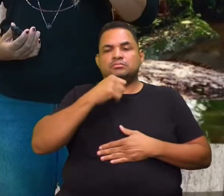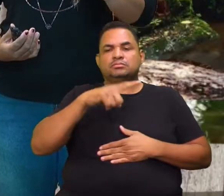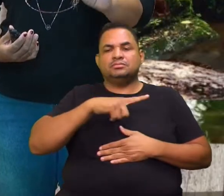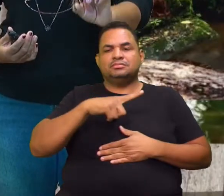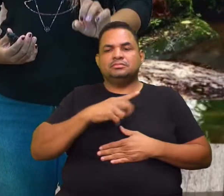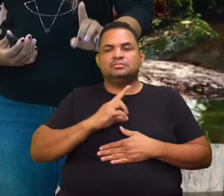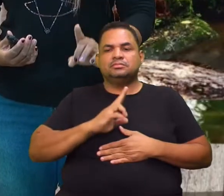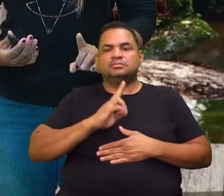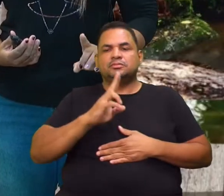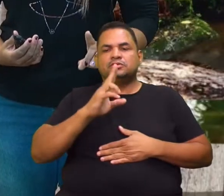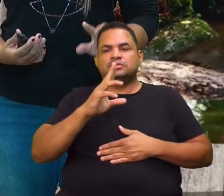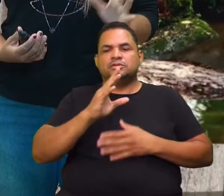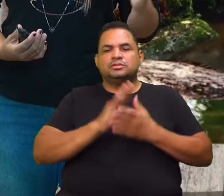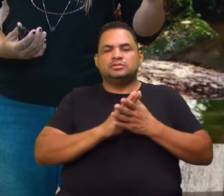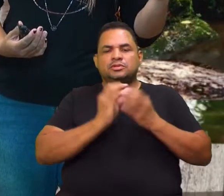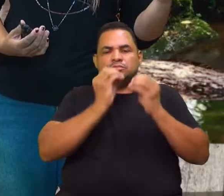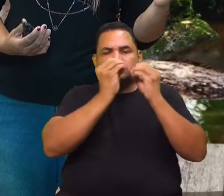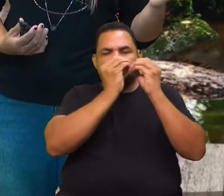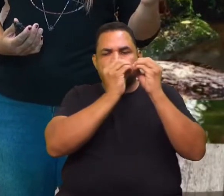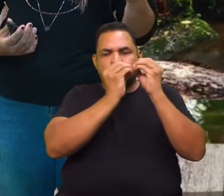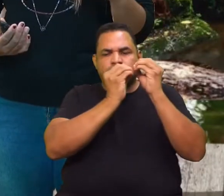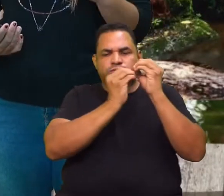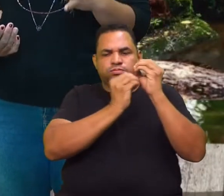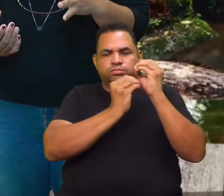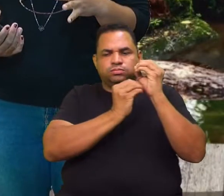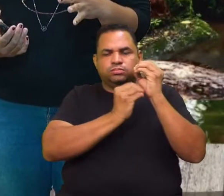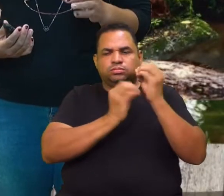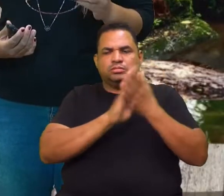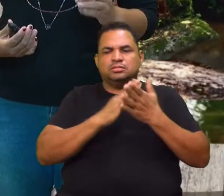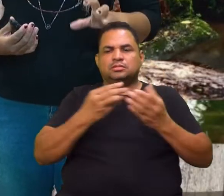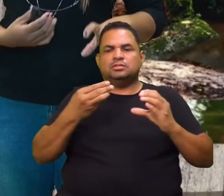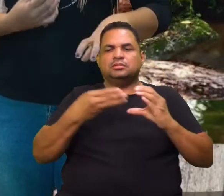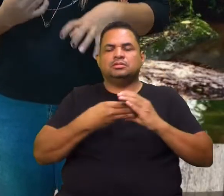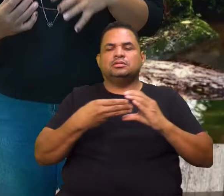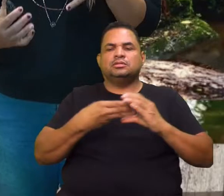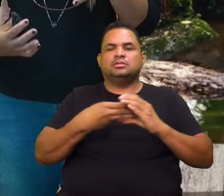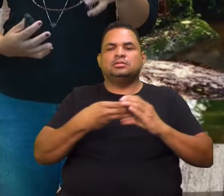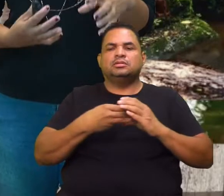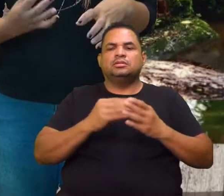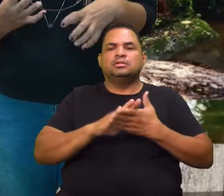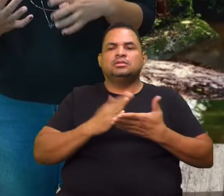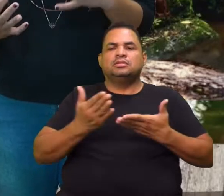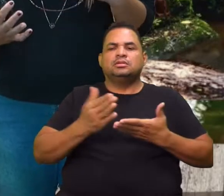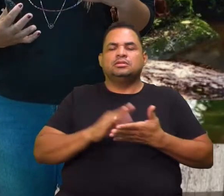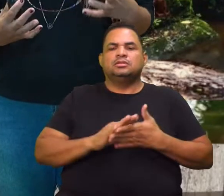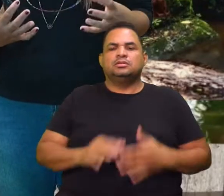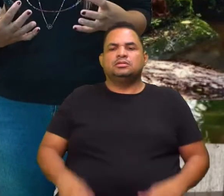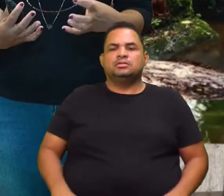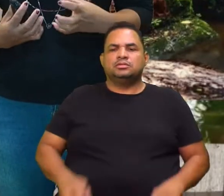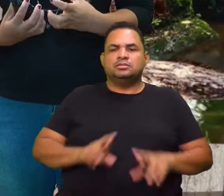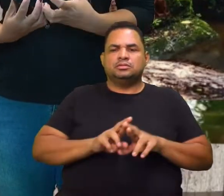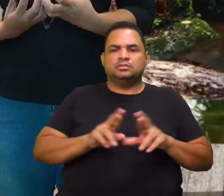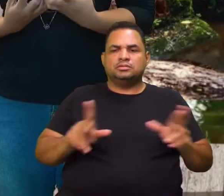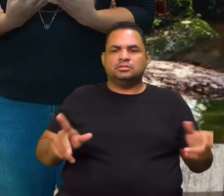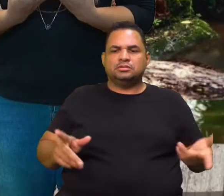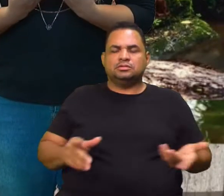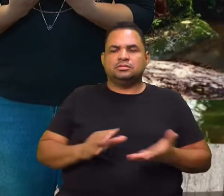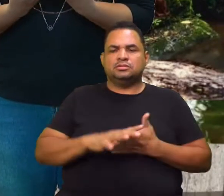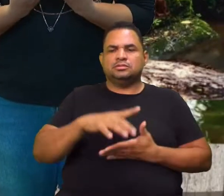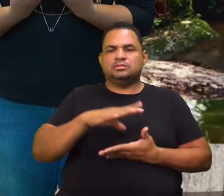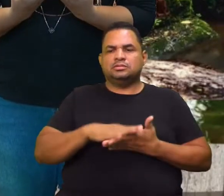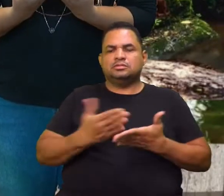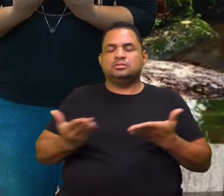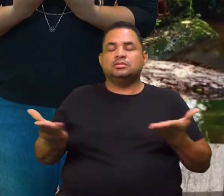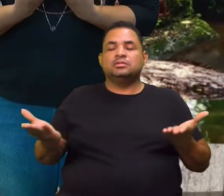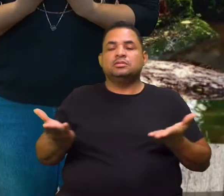de ovulação. Lembra lá das células de Graf, né? Eles vão passando por aquela diferenciação toda, e aí vai chegar no